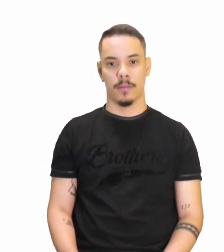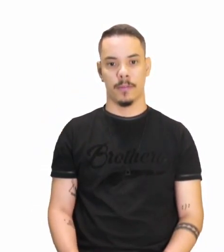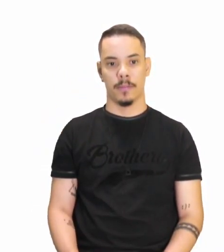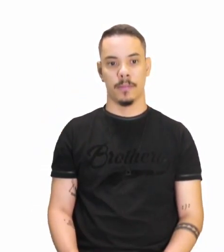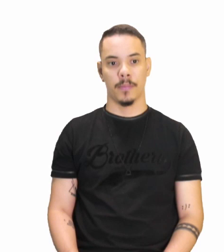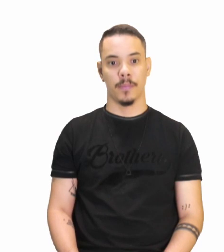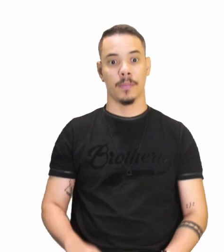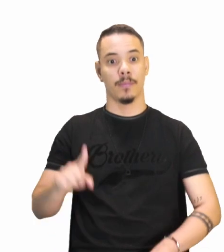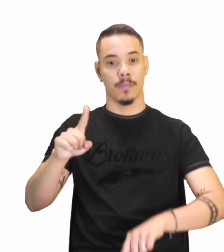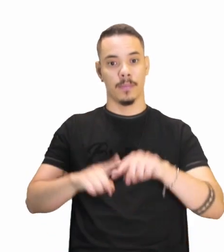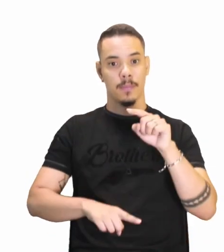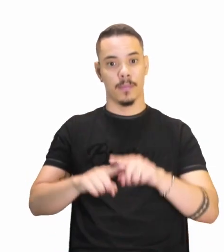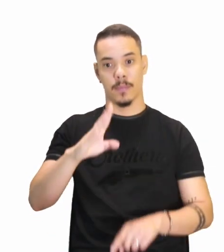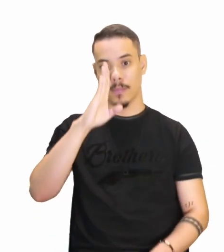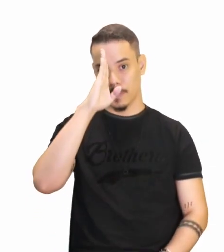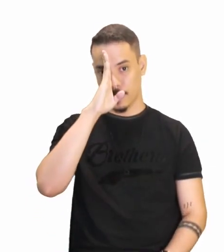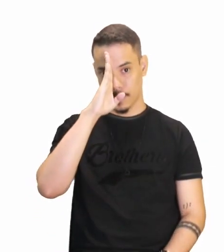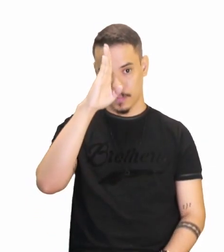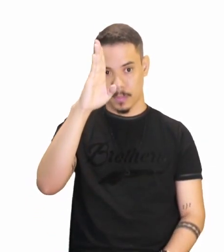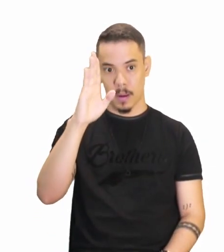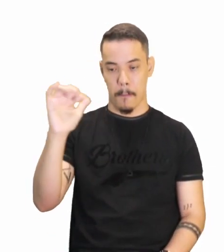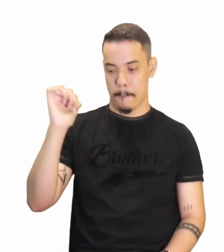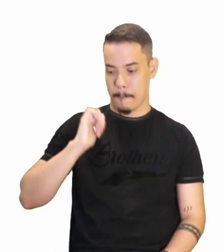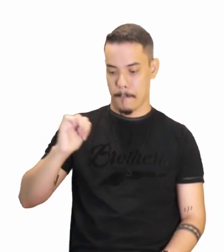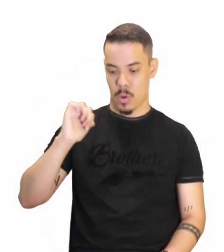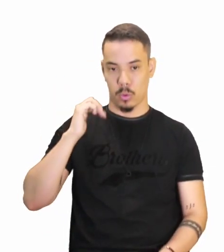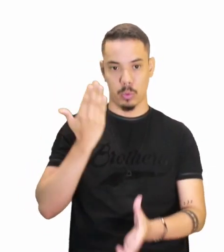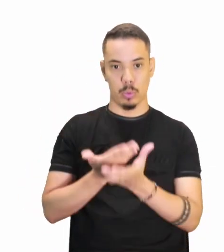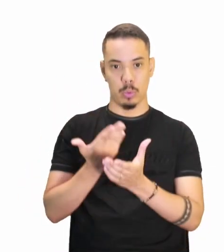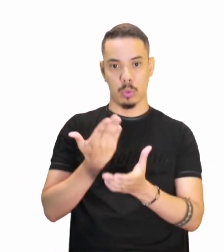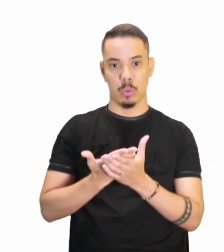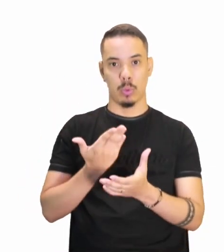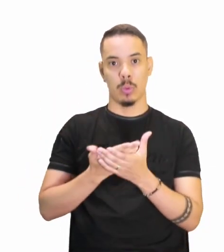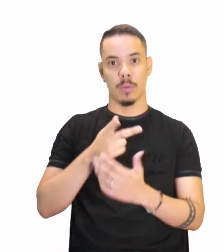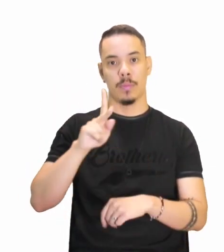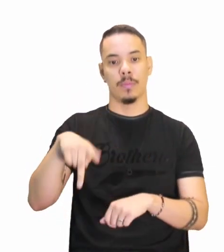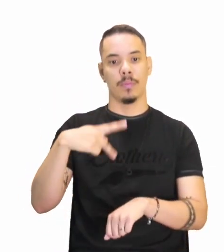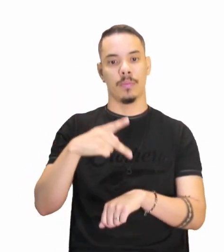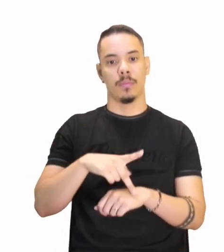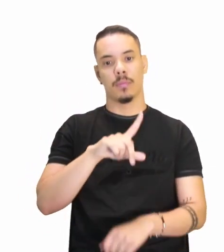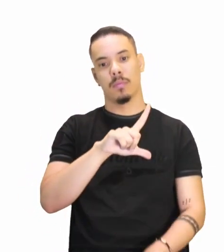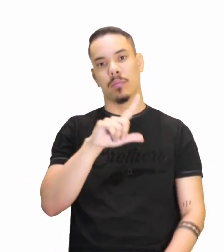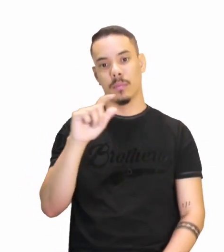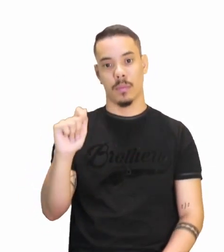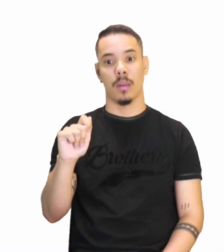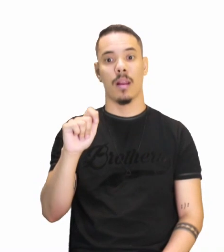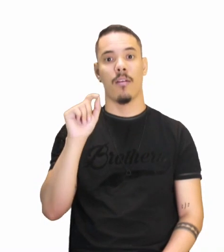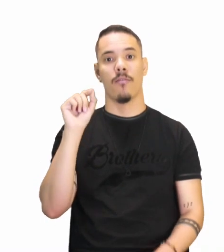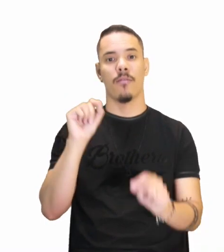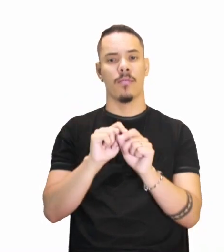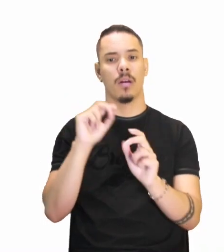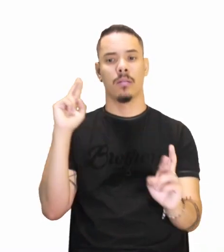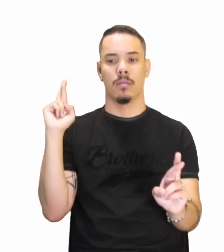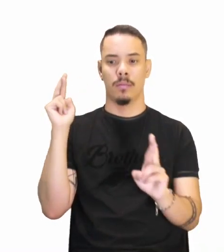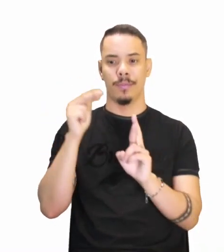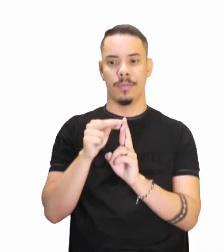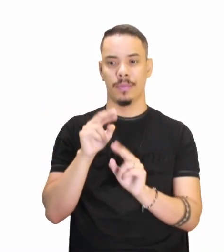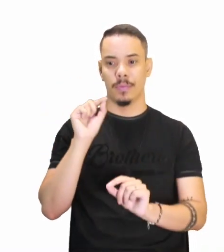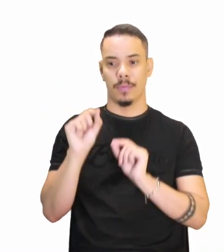os elementos em destaque a bolsa de estudo em Los Angeles no texto faz uma referenciação